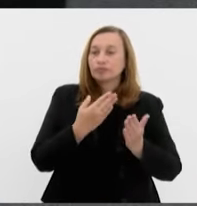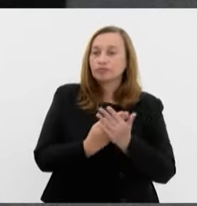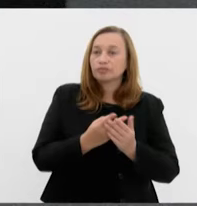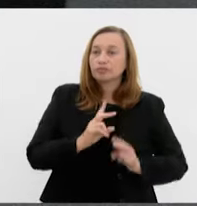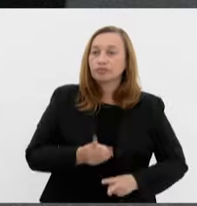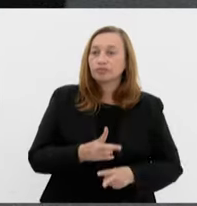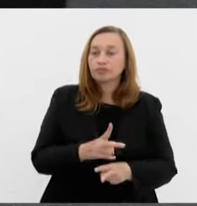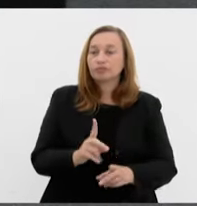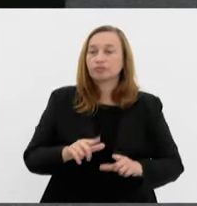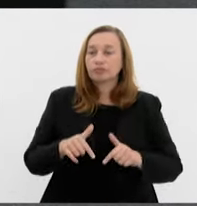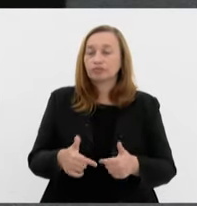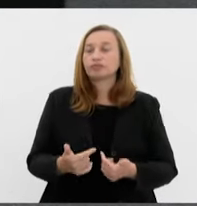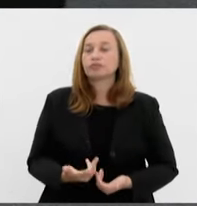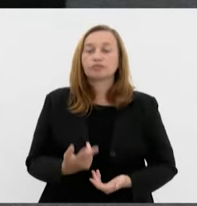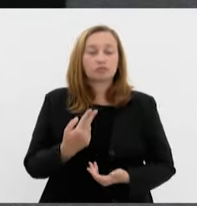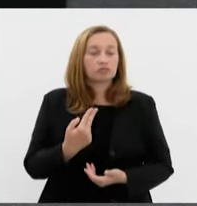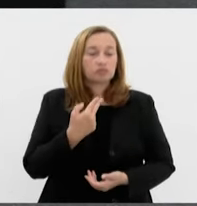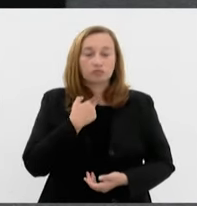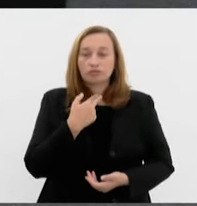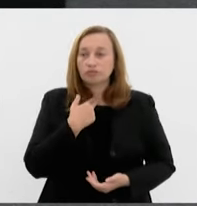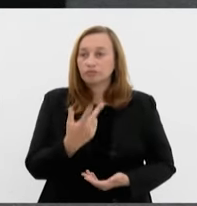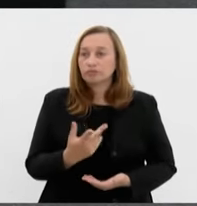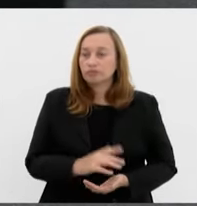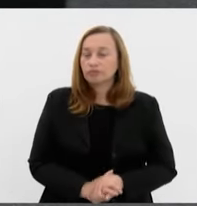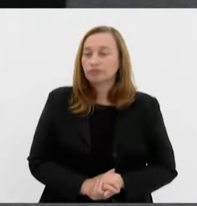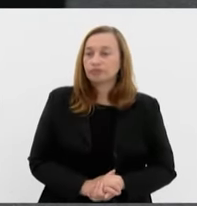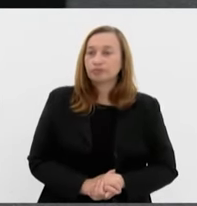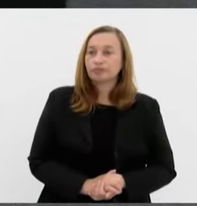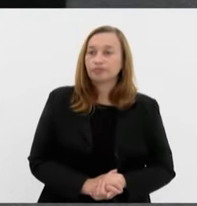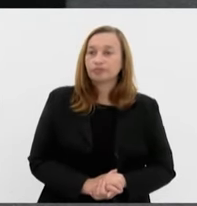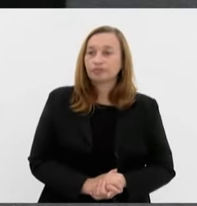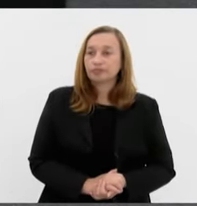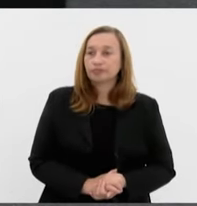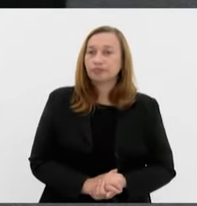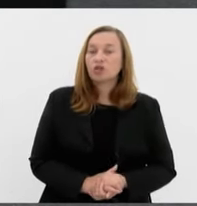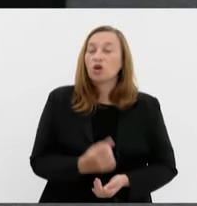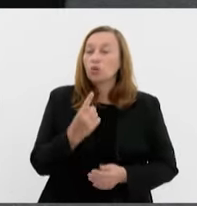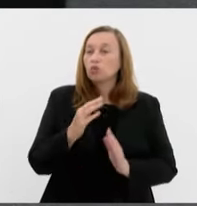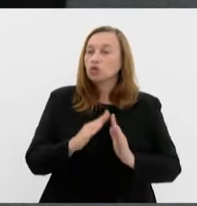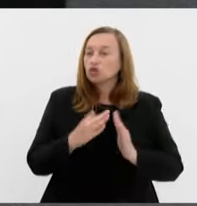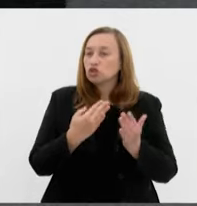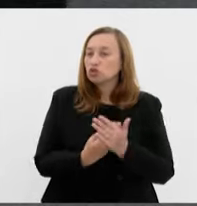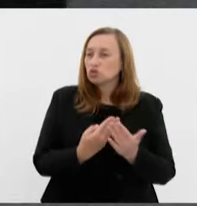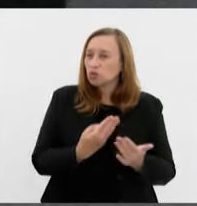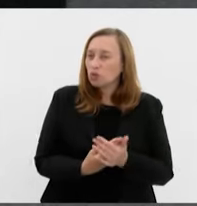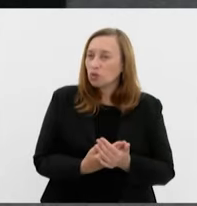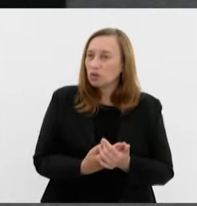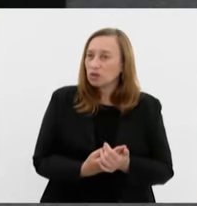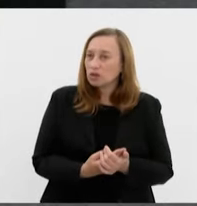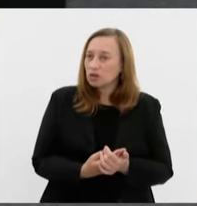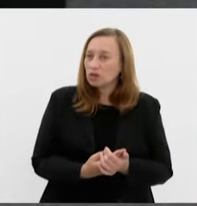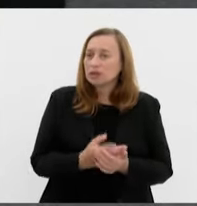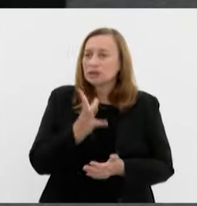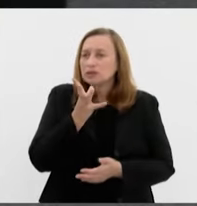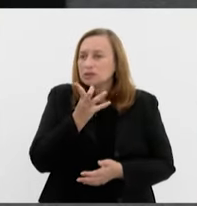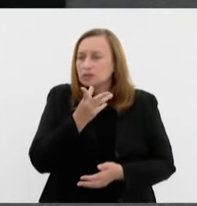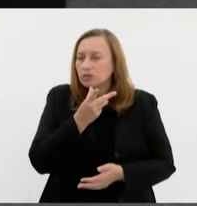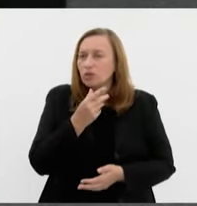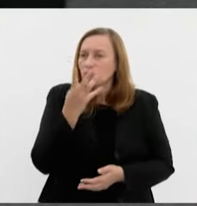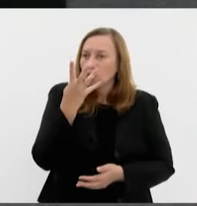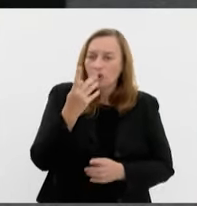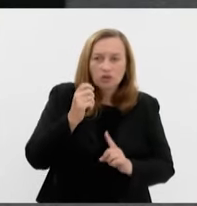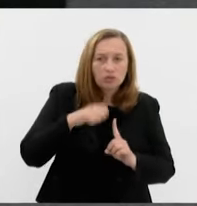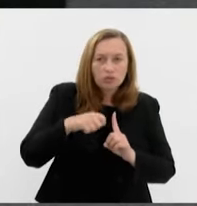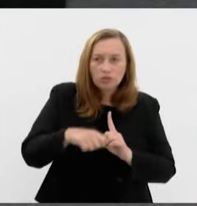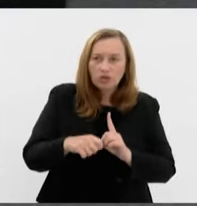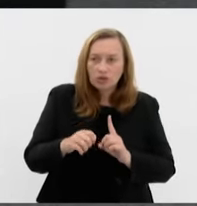funcionando não é possível que uma situação dessa numa que fon demore 4 meses